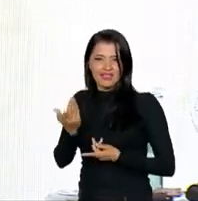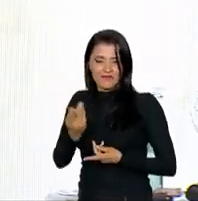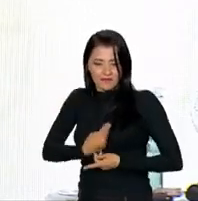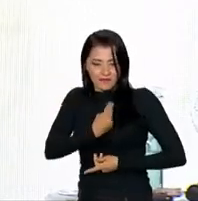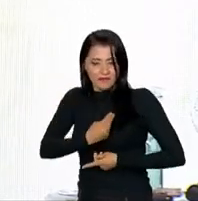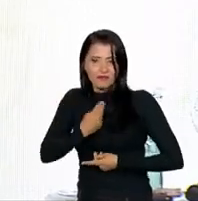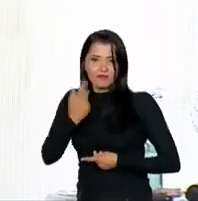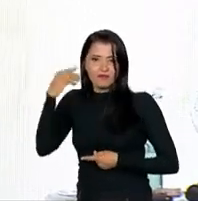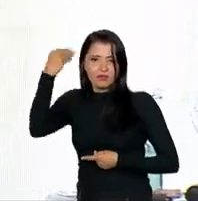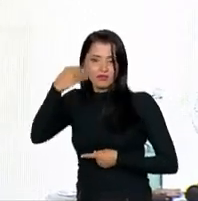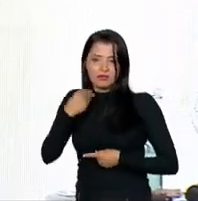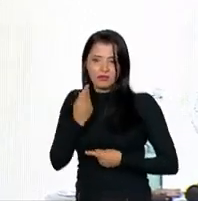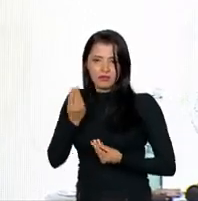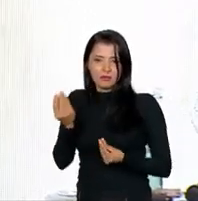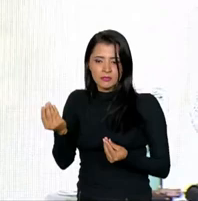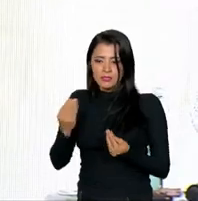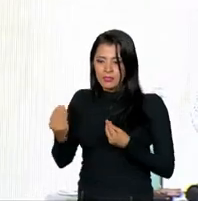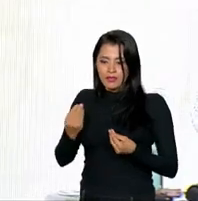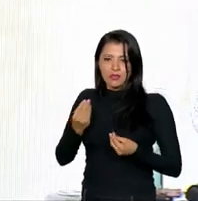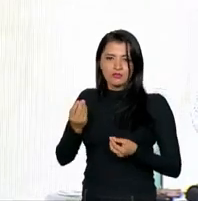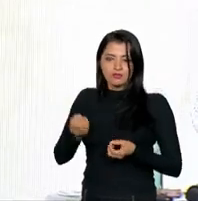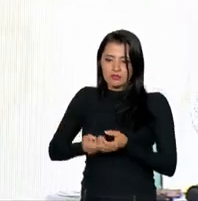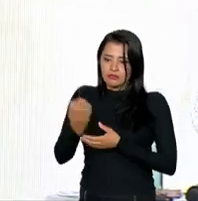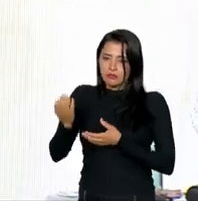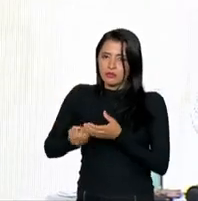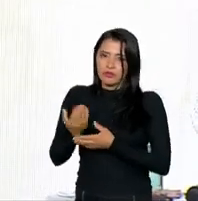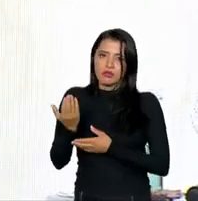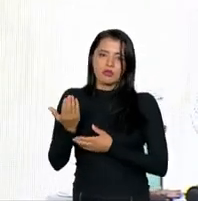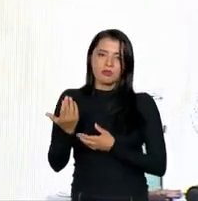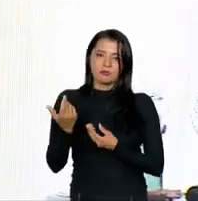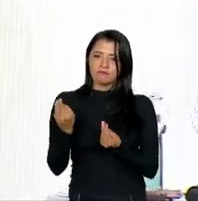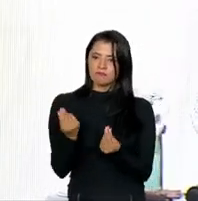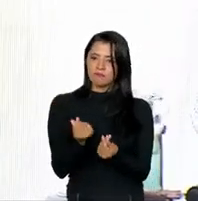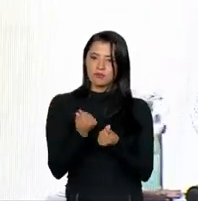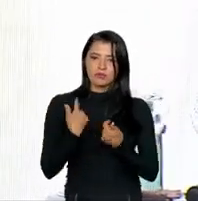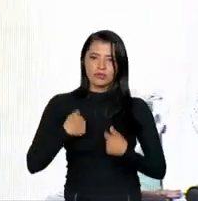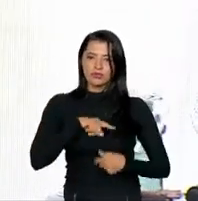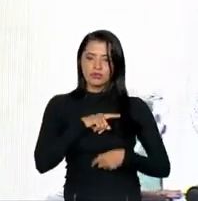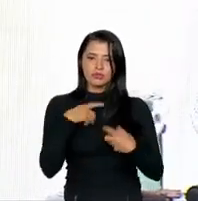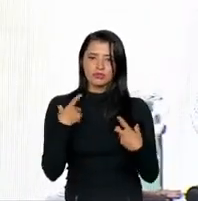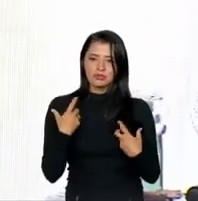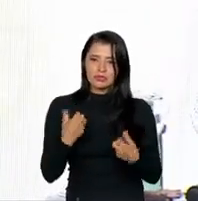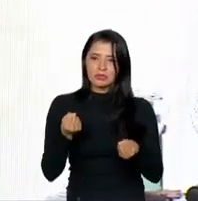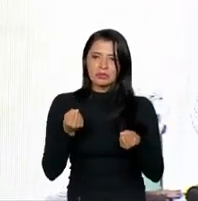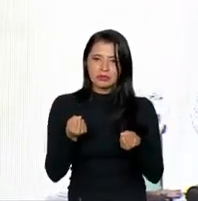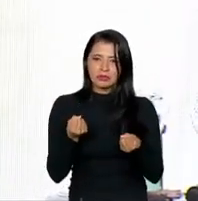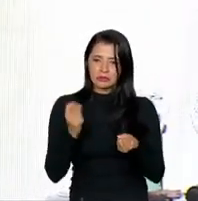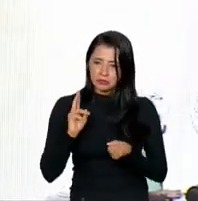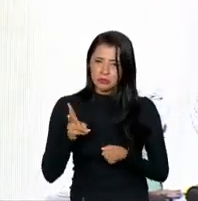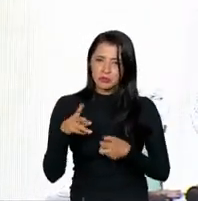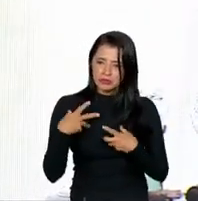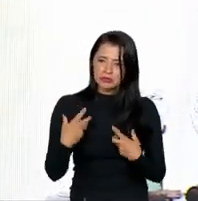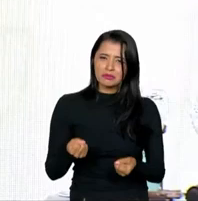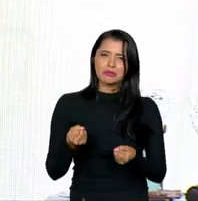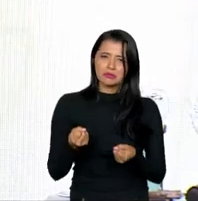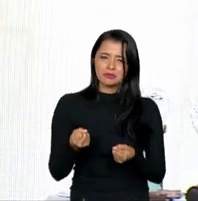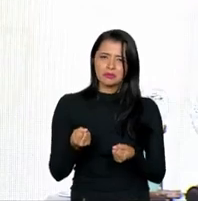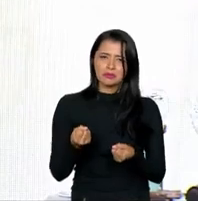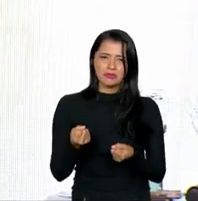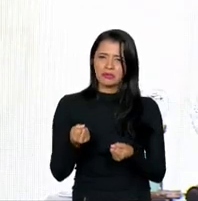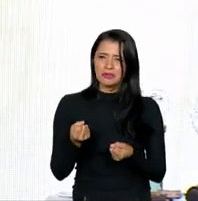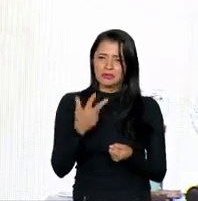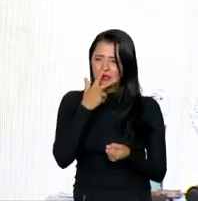nos moldam. A gente não pode permitir ou seguir permitindo e não